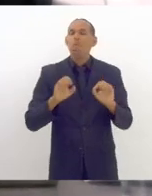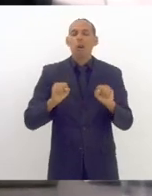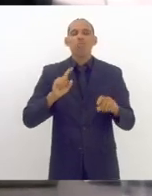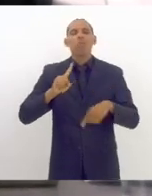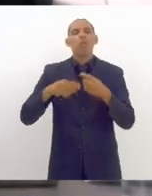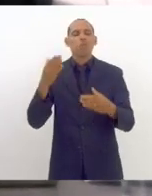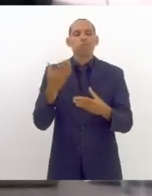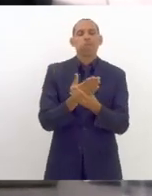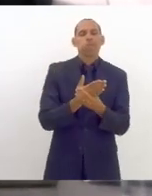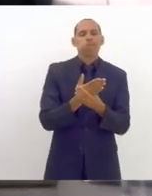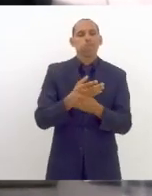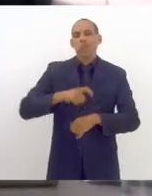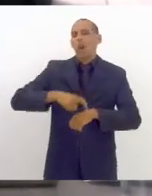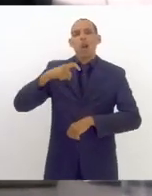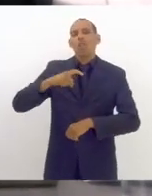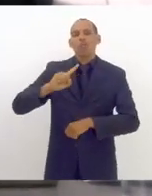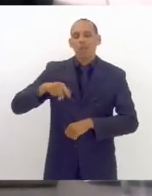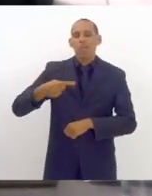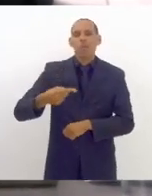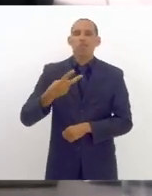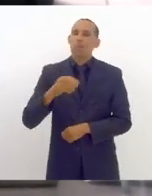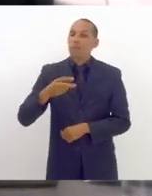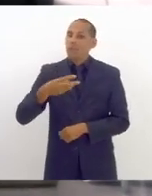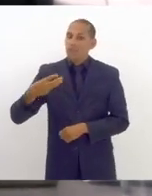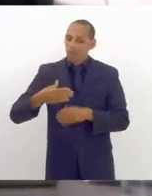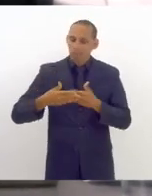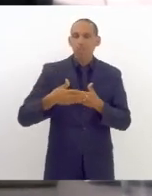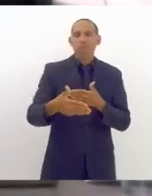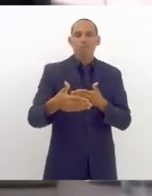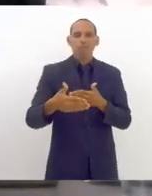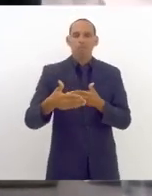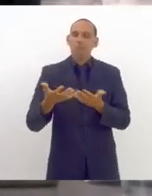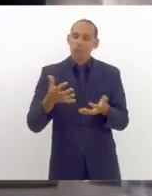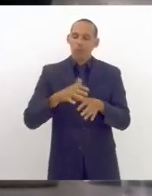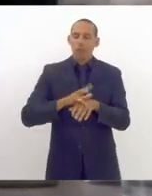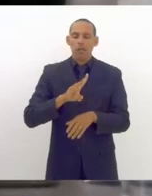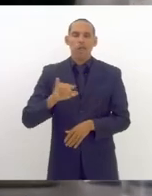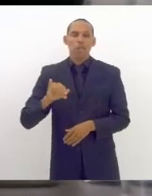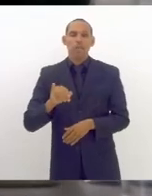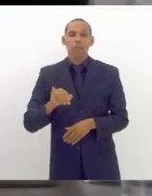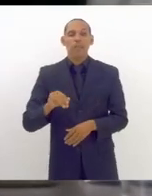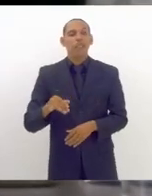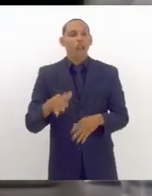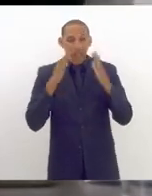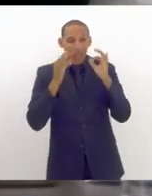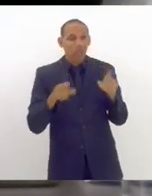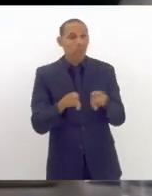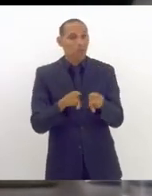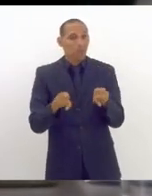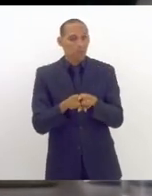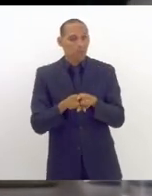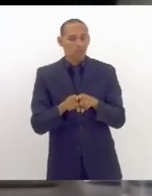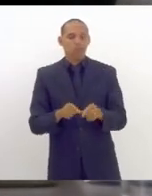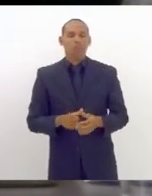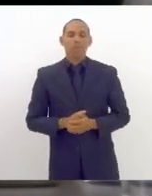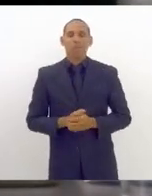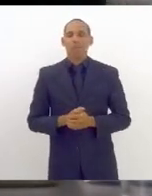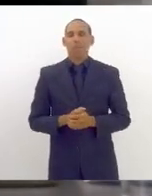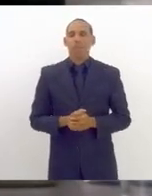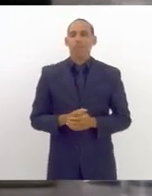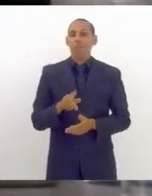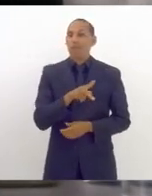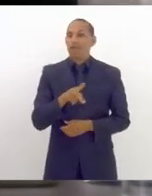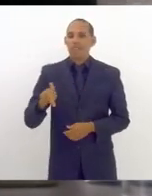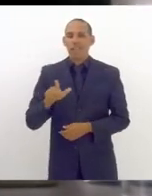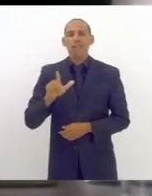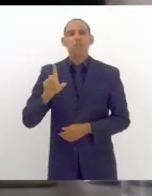justiça imediatamente a partir de 2023 e será incluído chama atenção de vossas excelências também o presidente